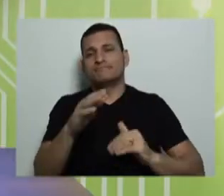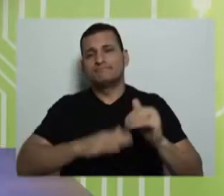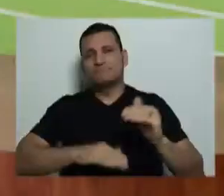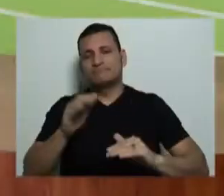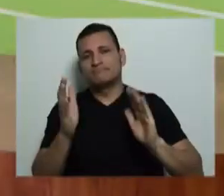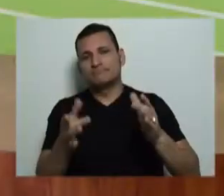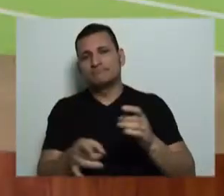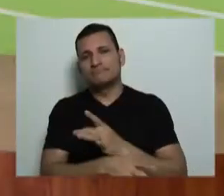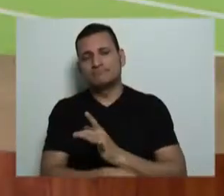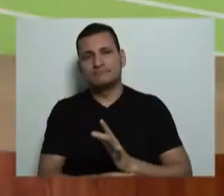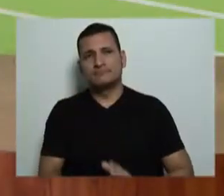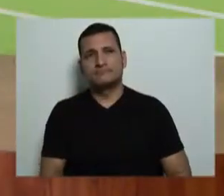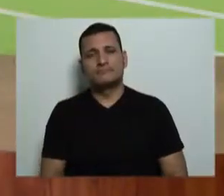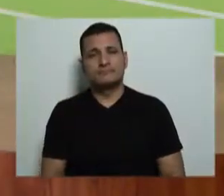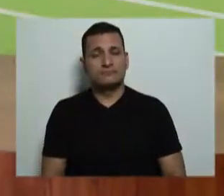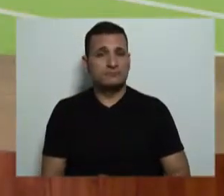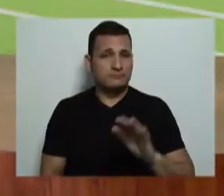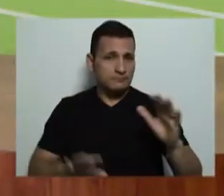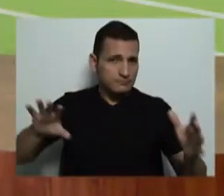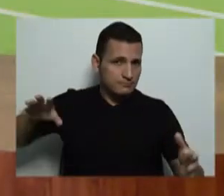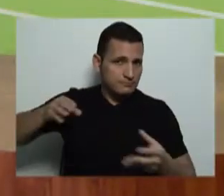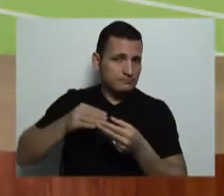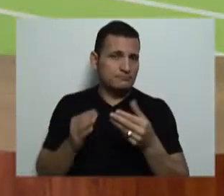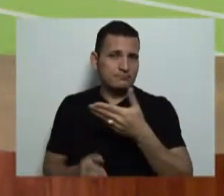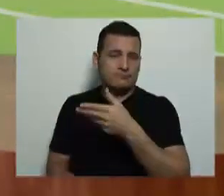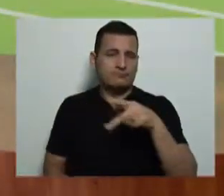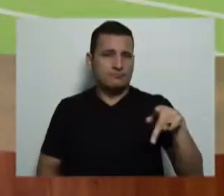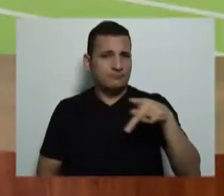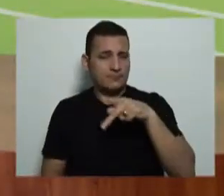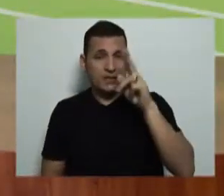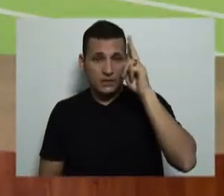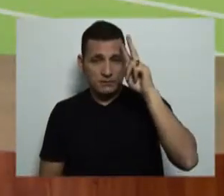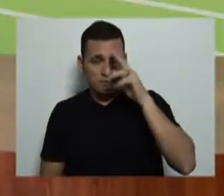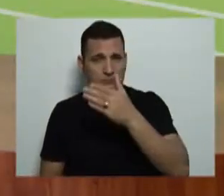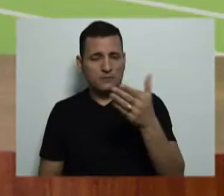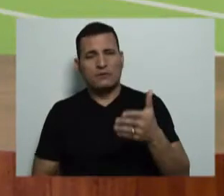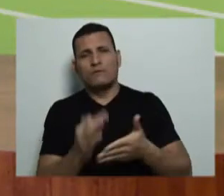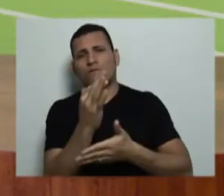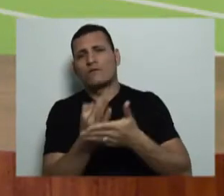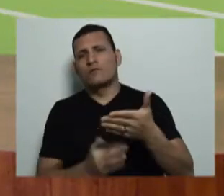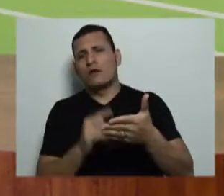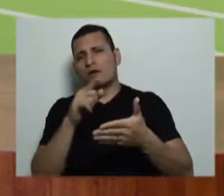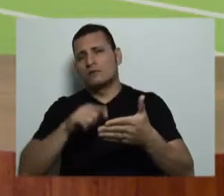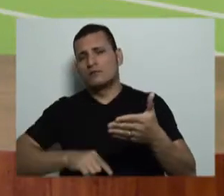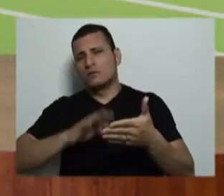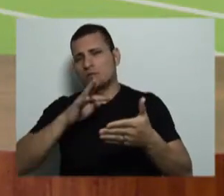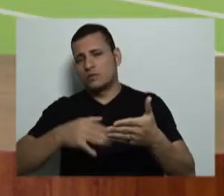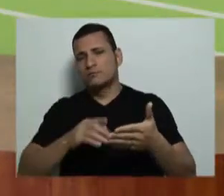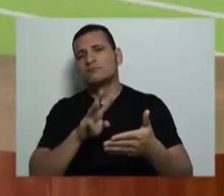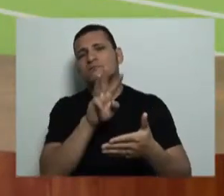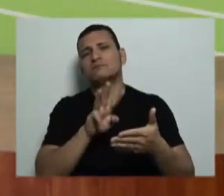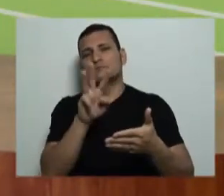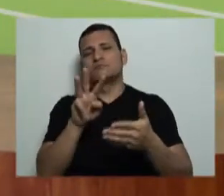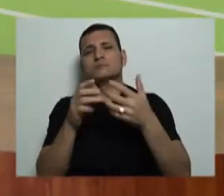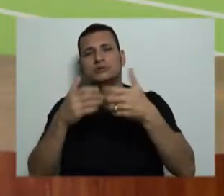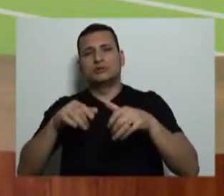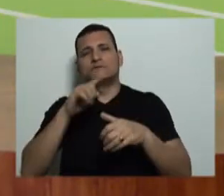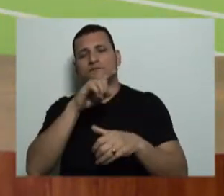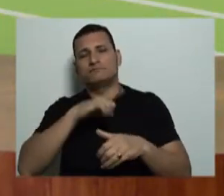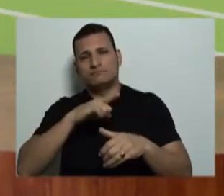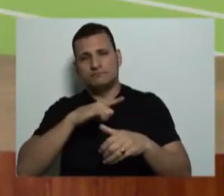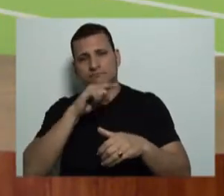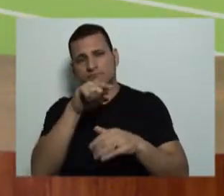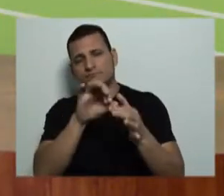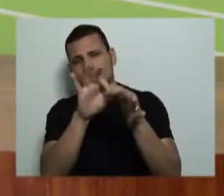Só complementando sua fala, lembrando que todos esses formulários eles estão disponíveis também no site do IFRO, no portal,